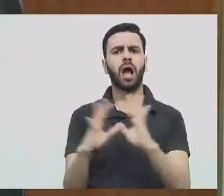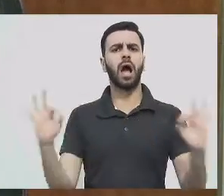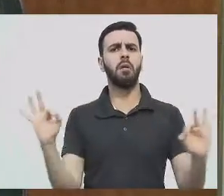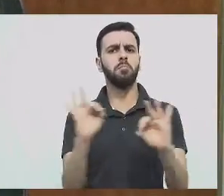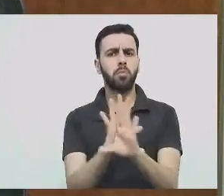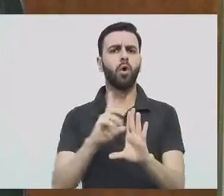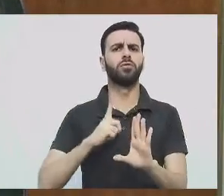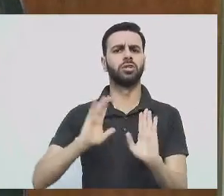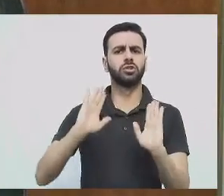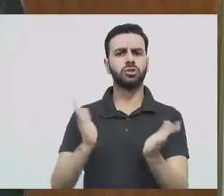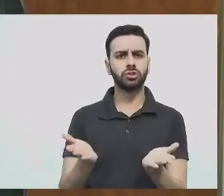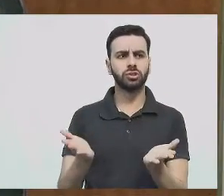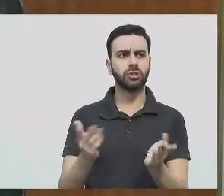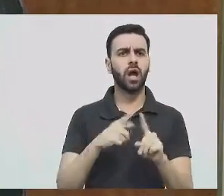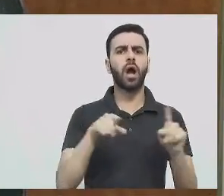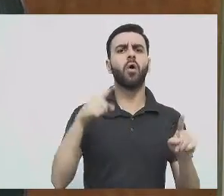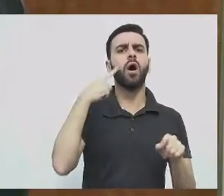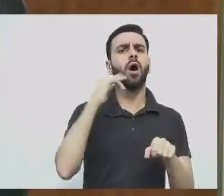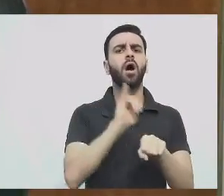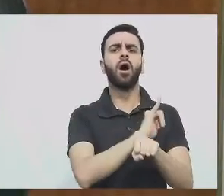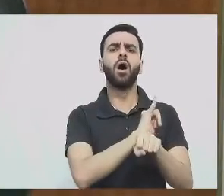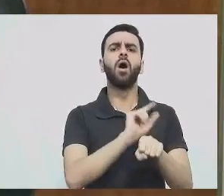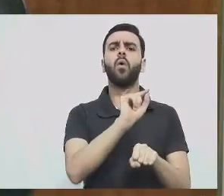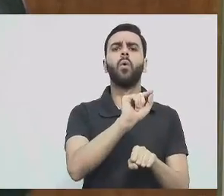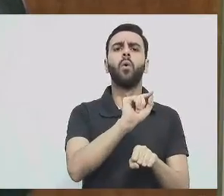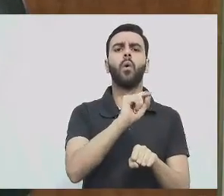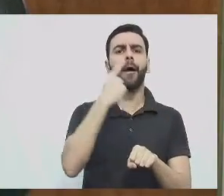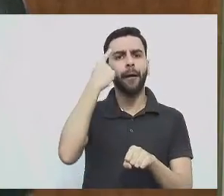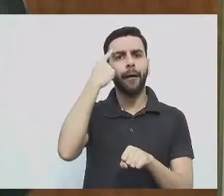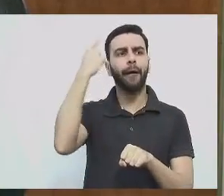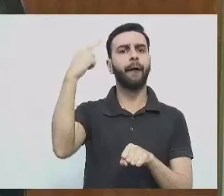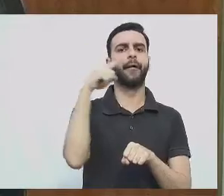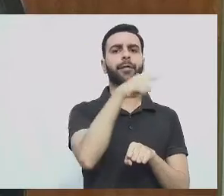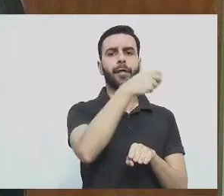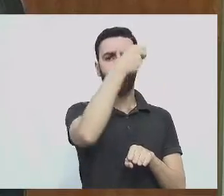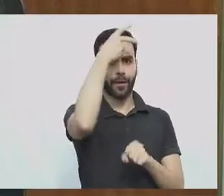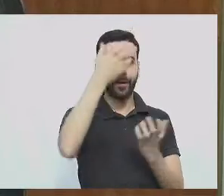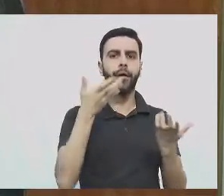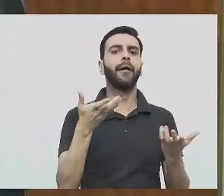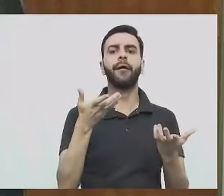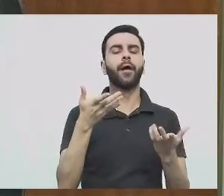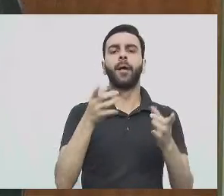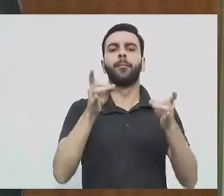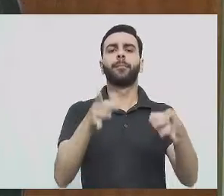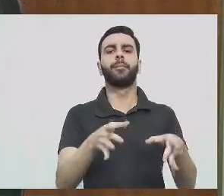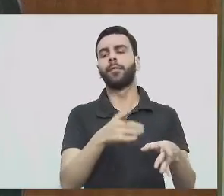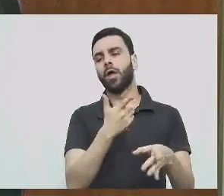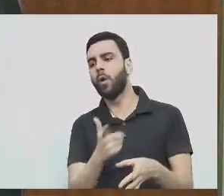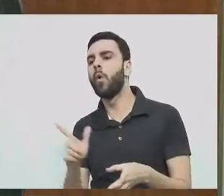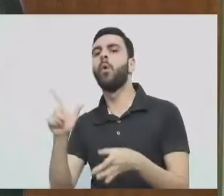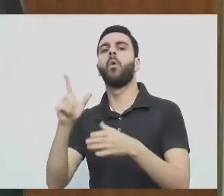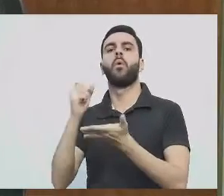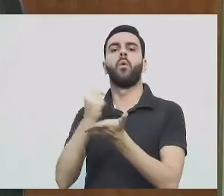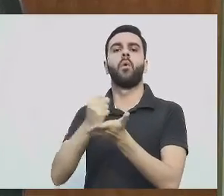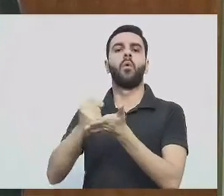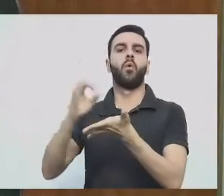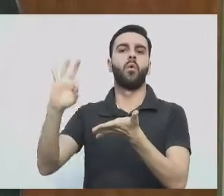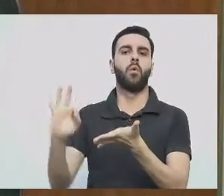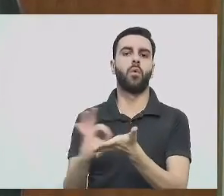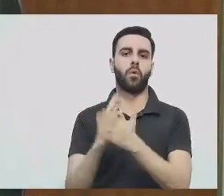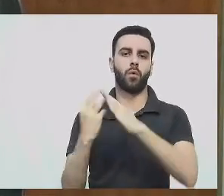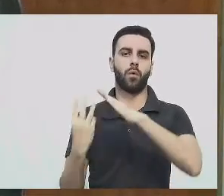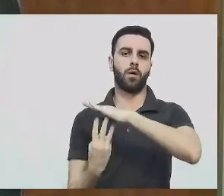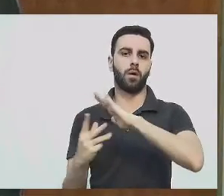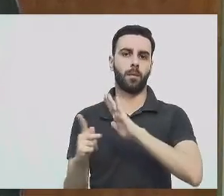muito bem prestado, pelos nossos trabalhadores do SAAI, mas a atual administração, o senhor presidente do SAAI, quer terceirizar